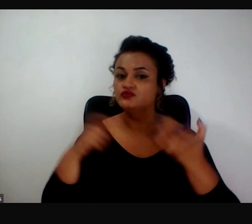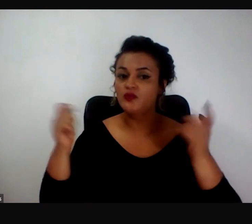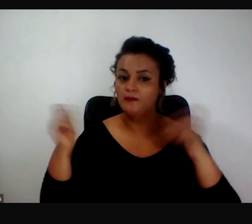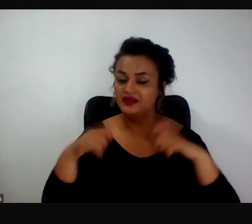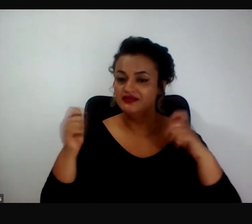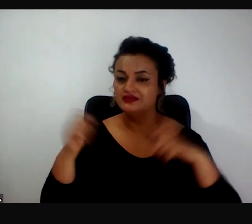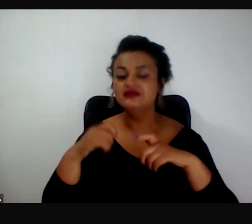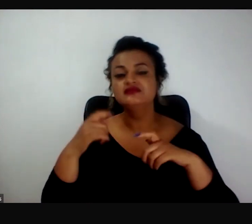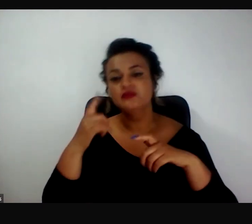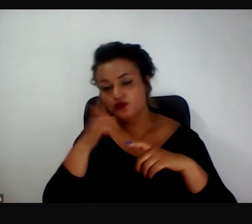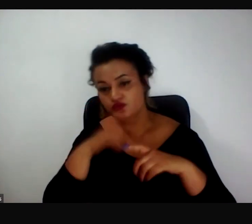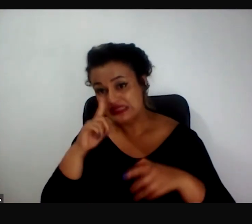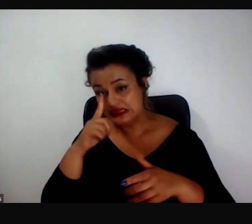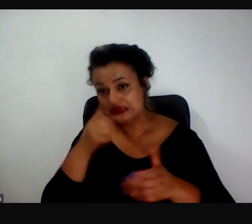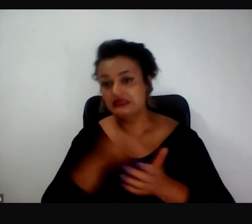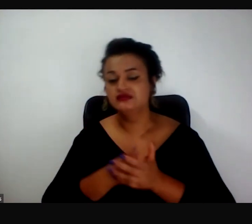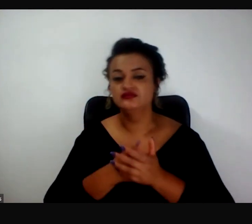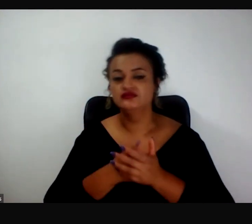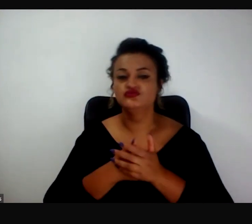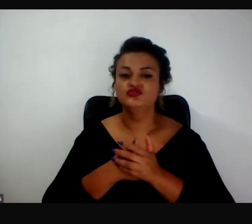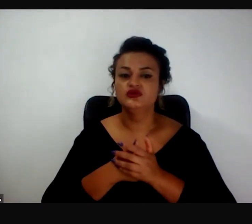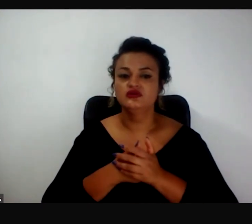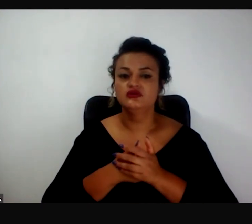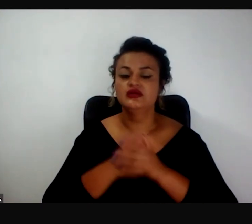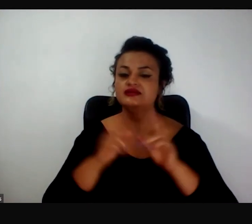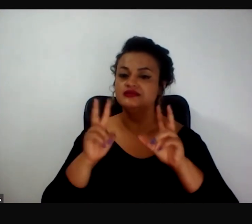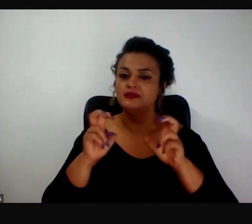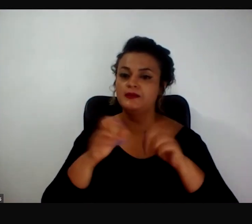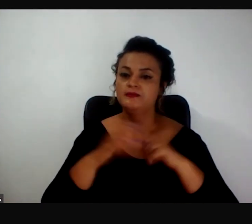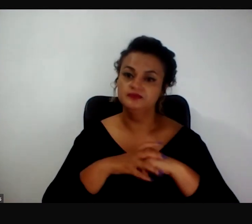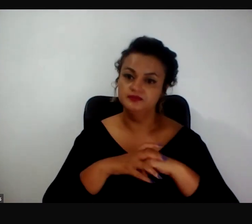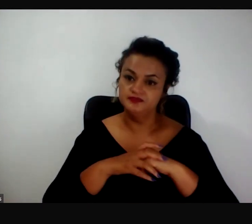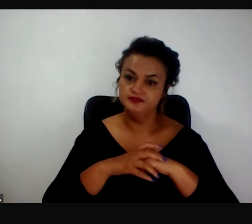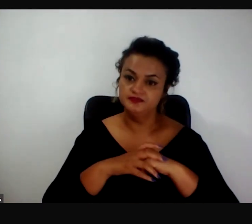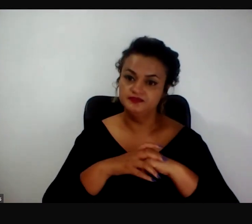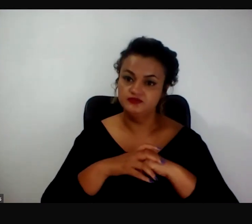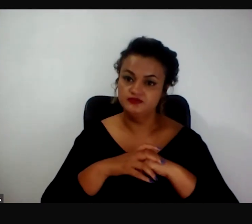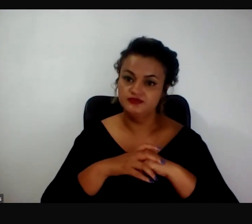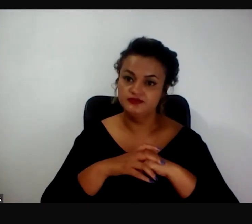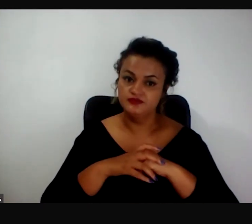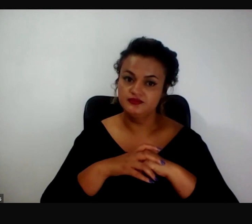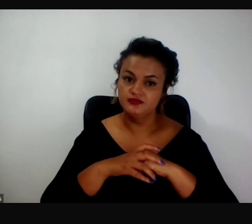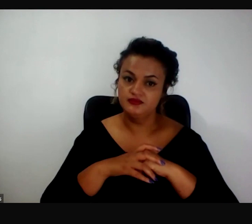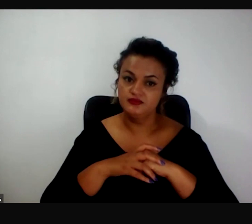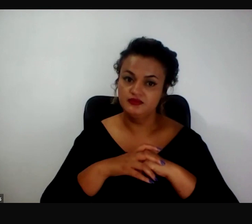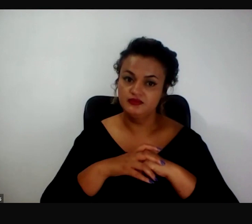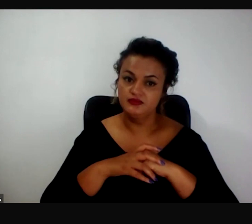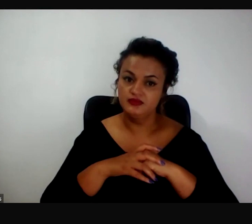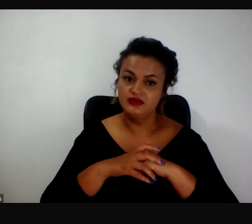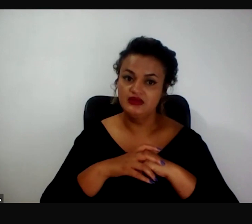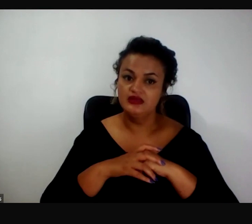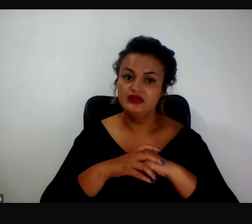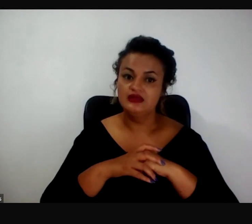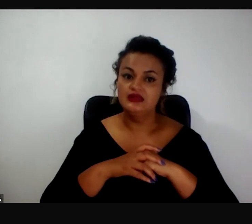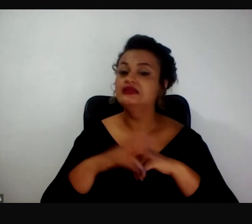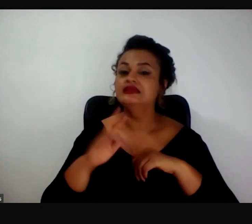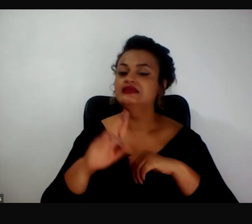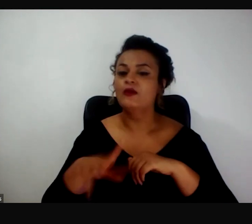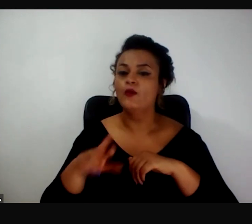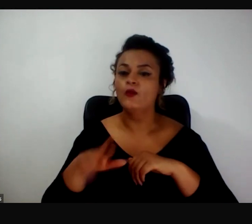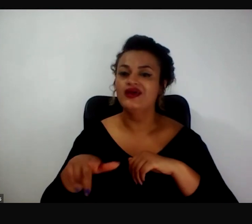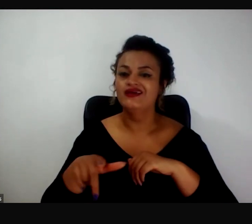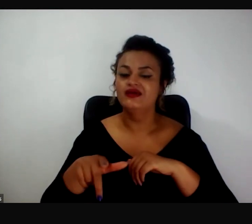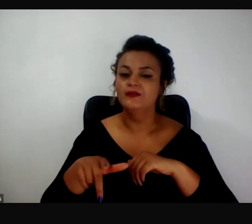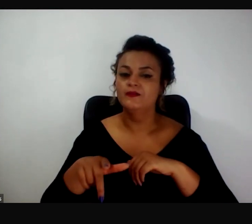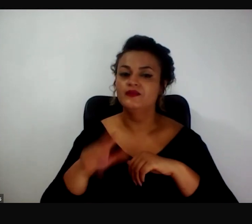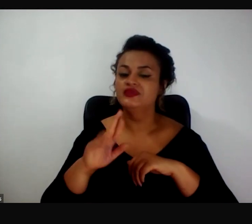decidir sobre essa questão prejudicial. Não é um órgão, não seria